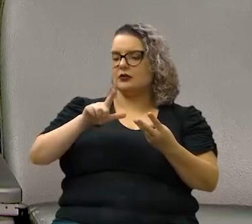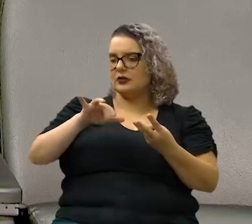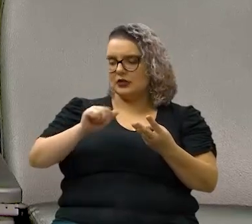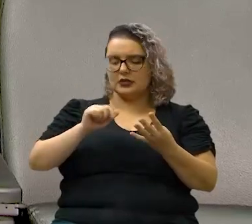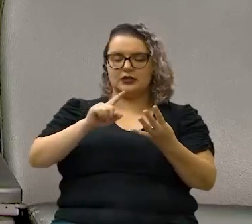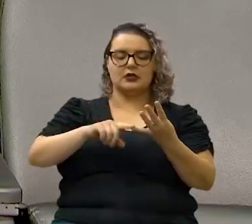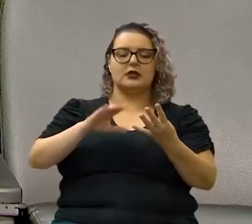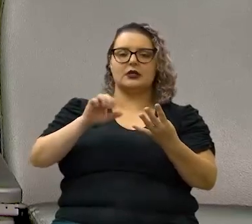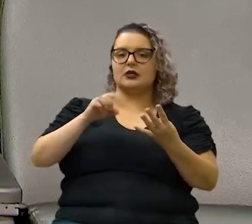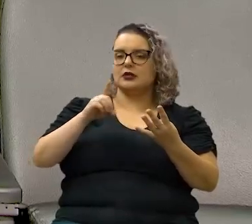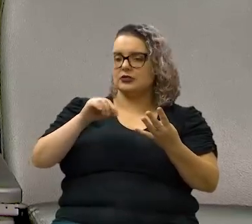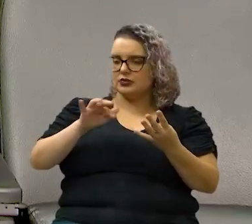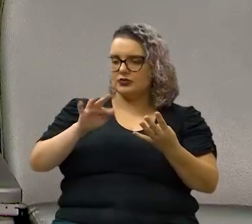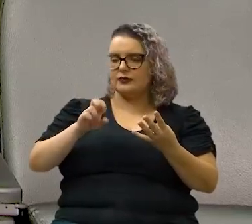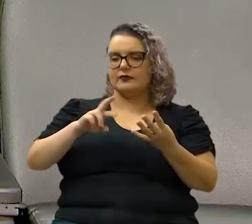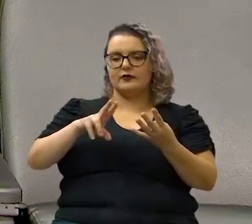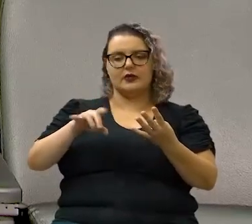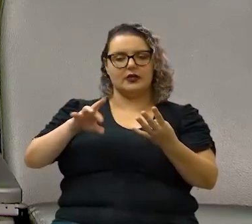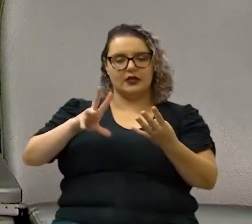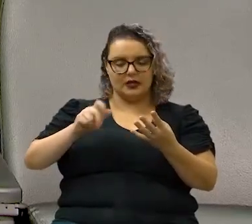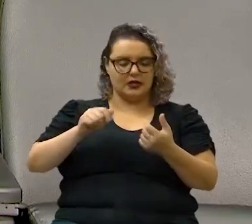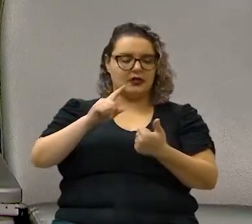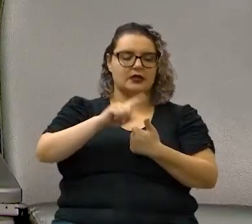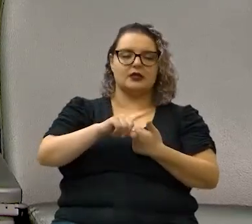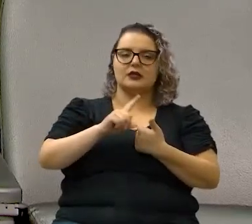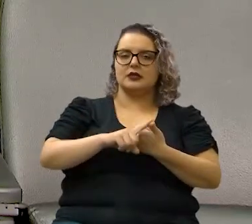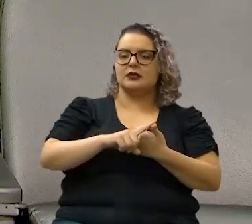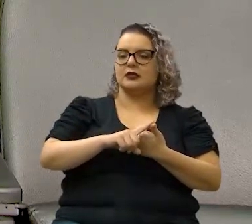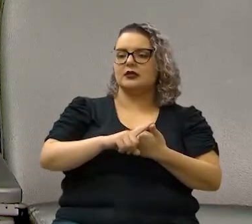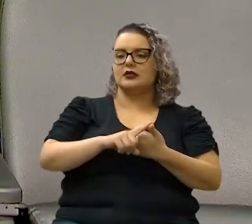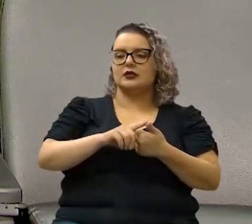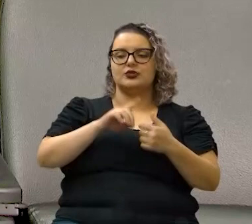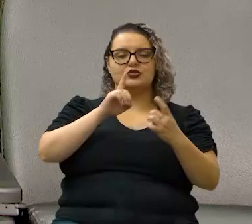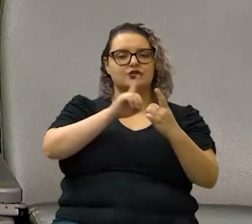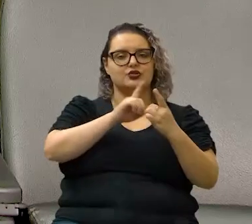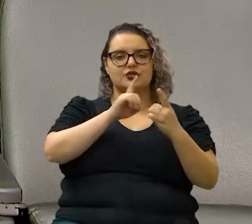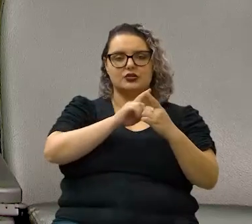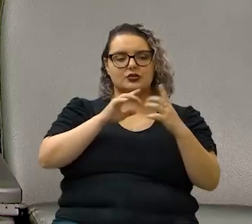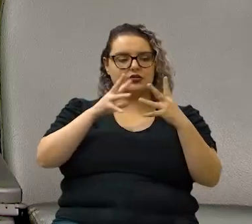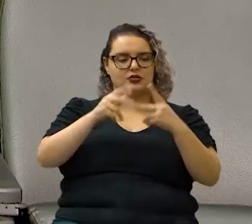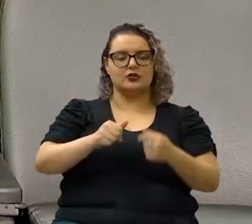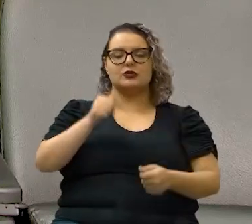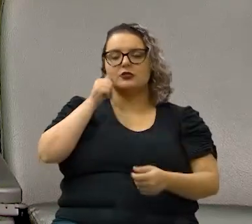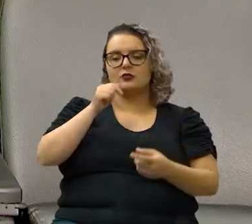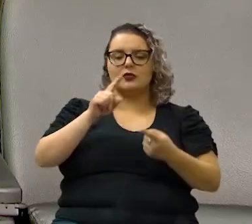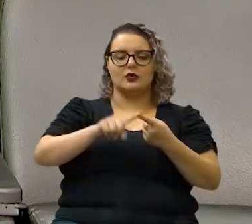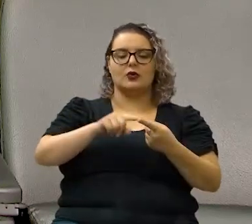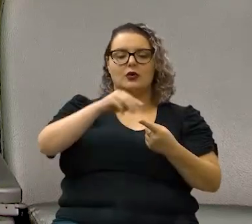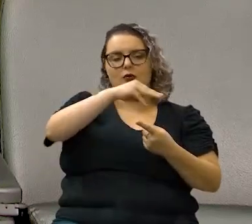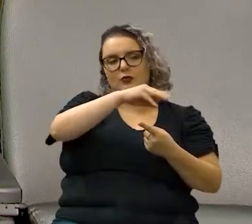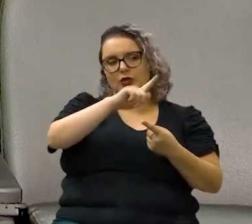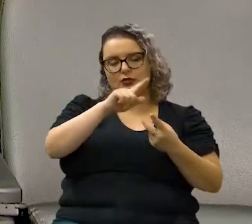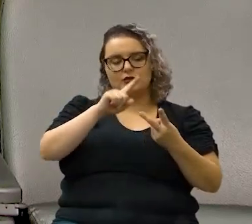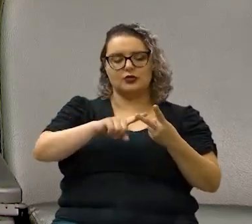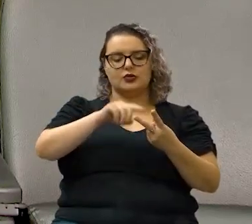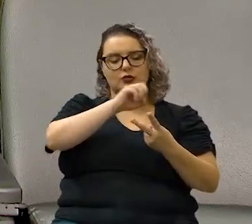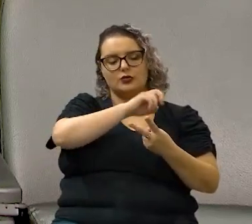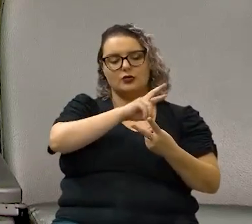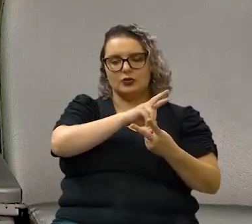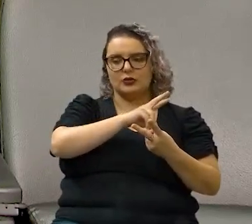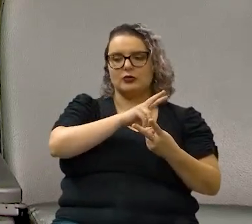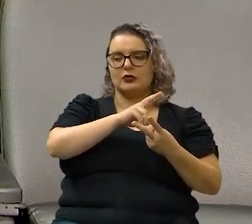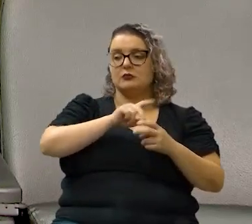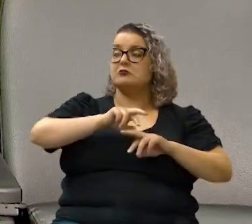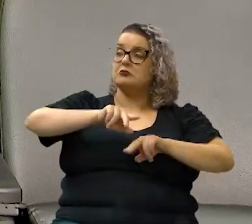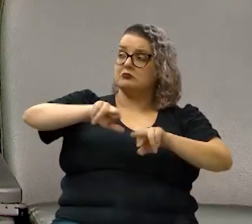de Saúde Dr. Cândido Ferreira, Centro de Referência de Assistência Integral da Mulher, Hospital Mário Gatti, Hospital Ouro